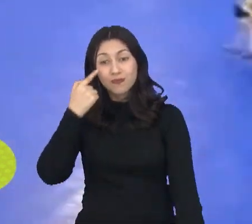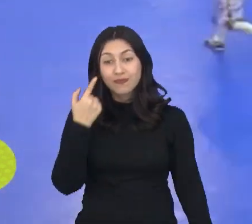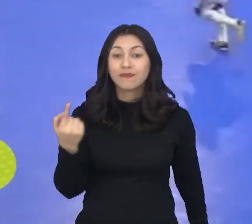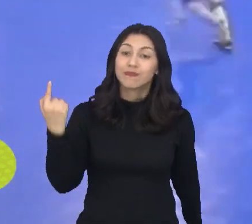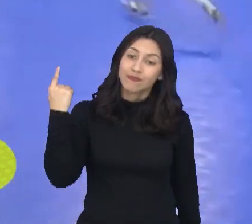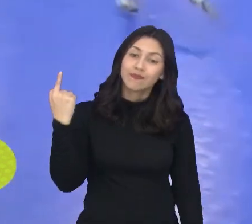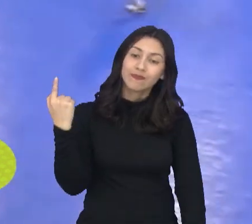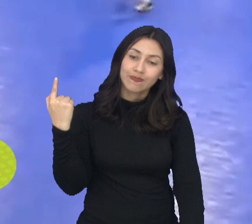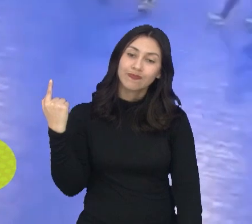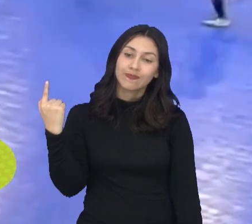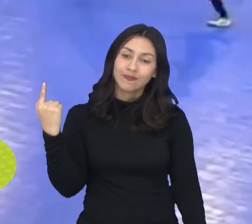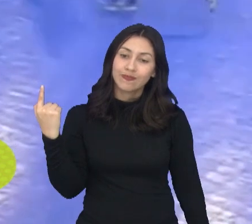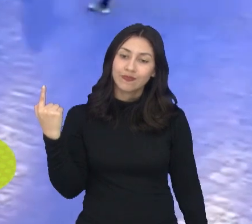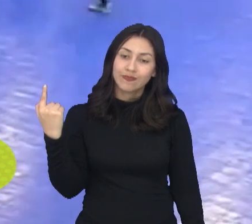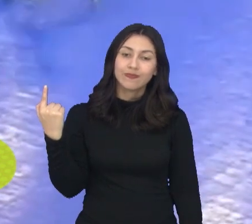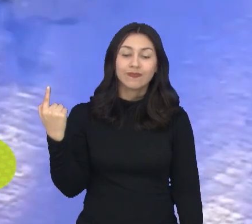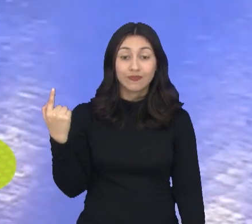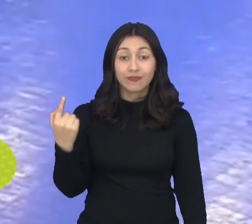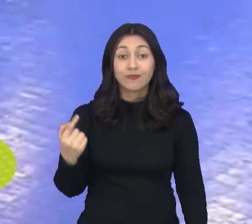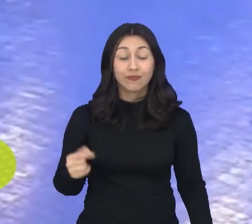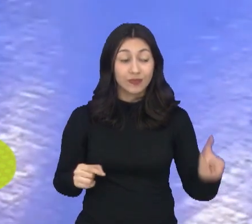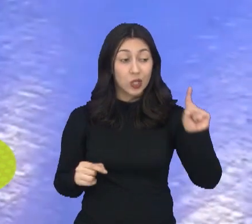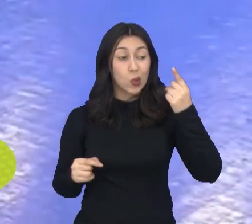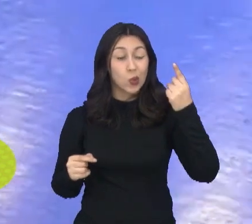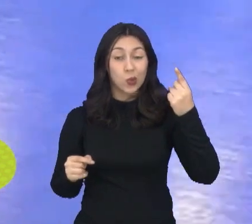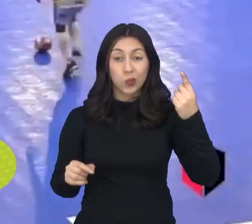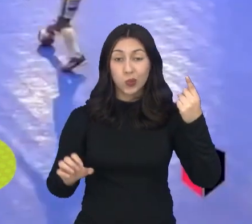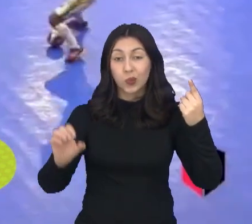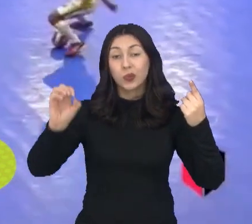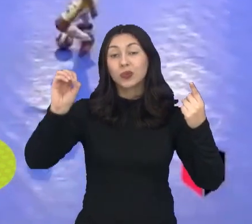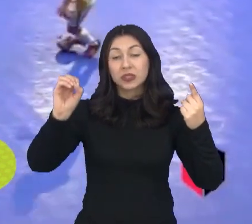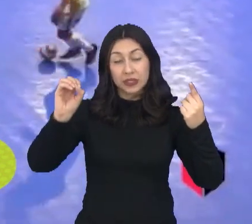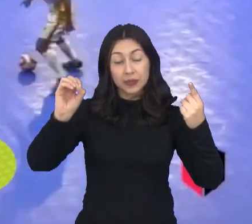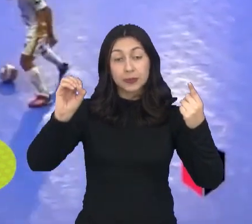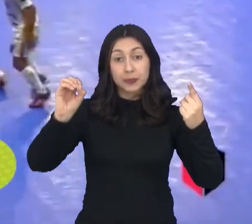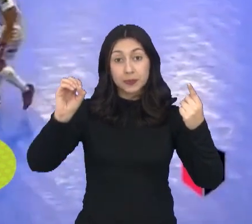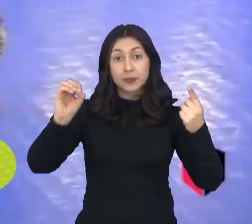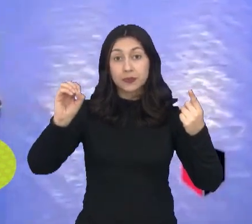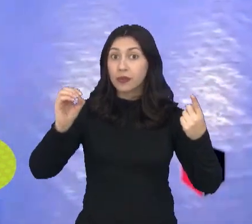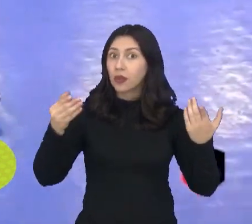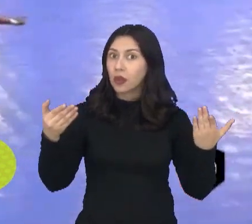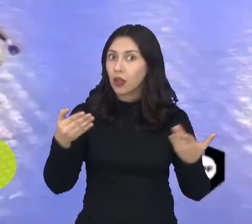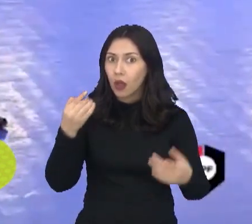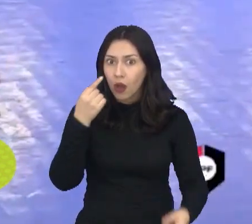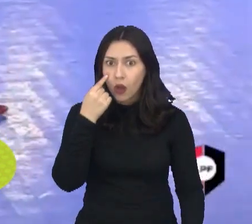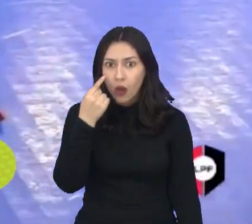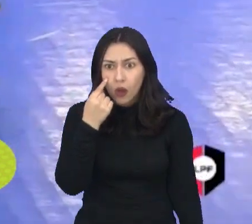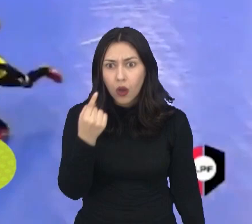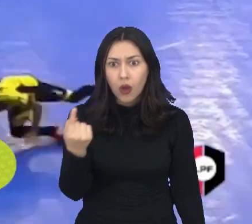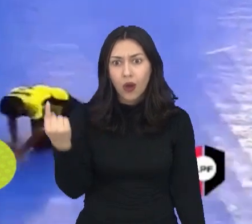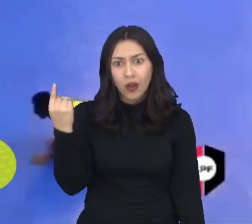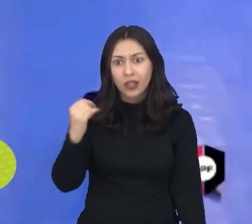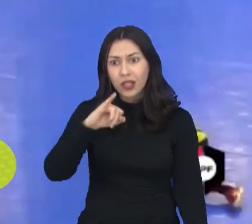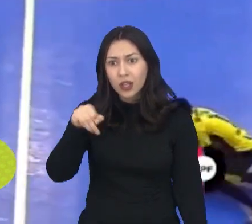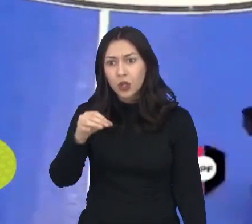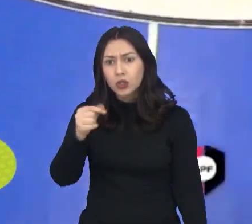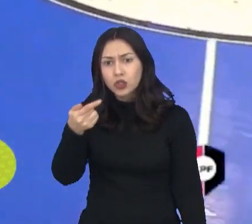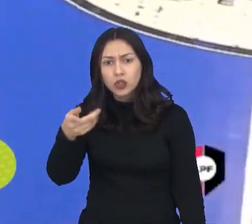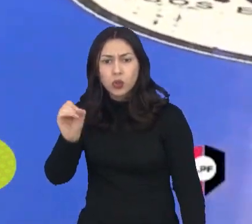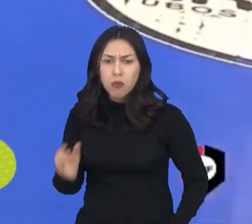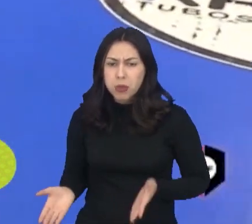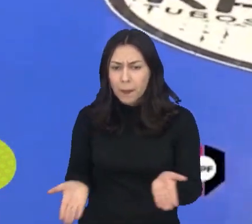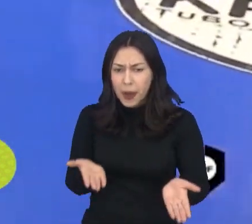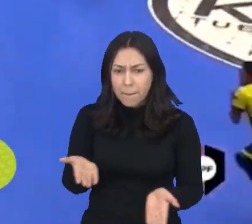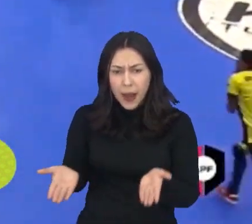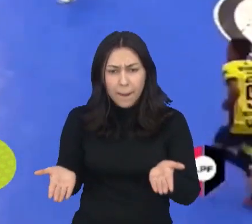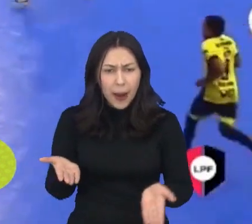Saiu, bateu na saída do goleiro. 1-0 para o São Bernardo, faltando 13h59. Agora, olha o golaço do Joãozinho. Limpou o primeiro, foi